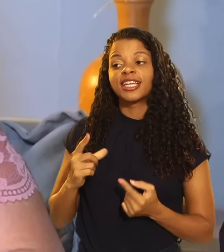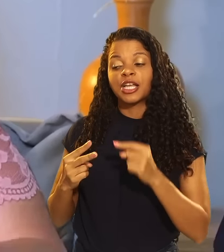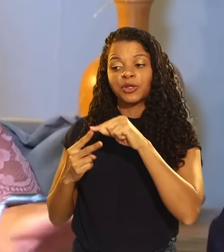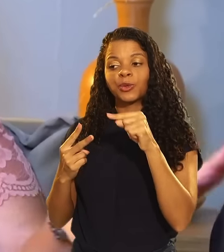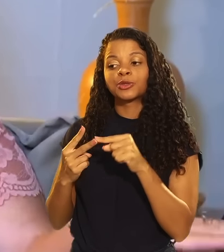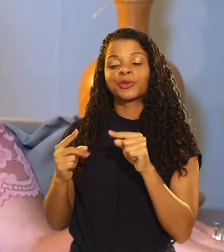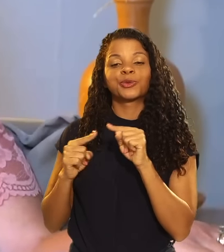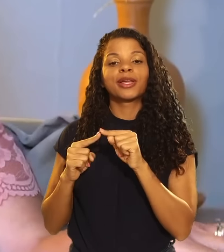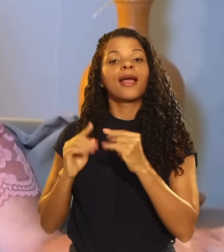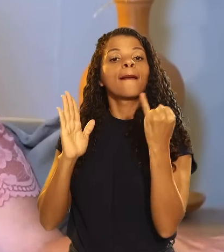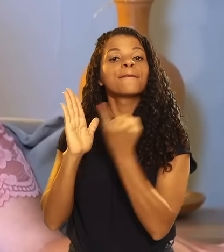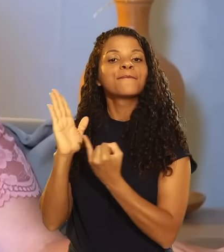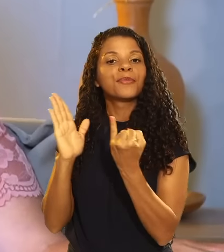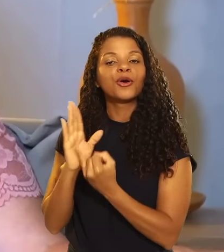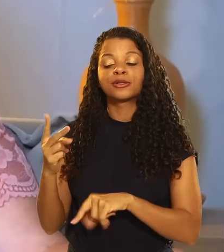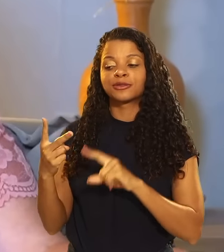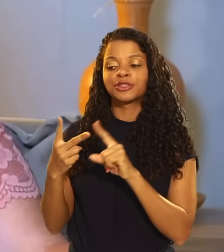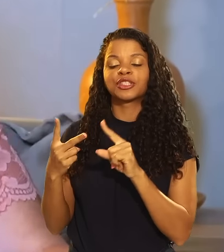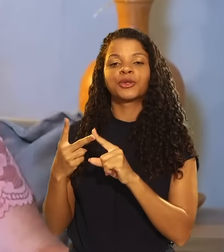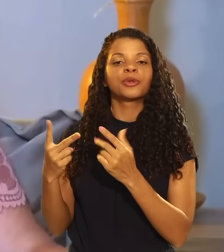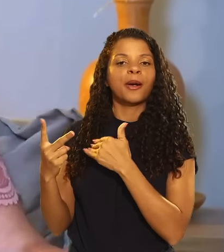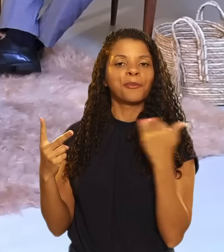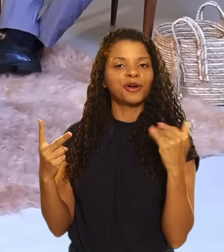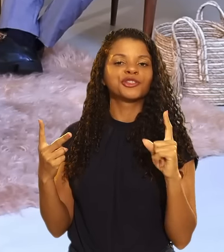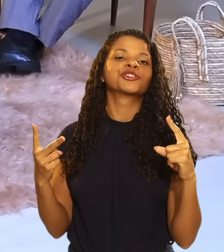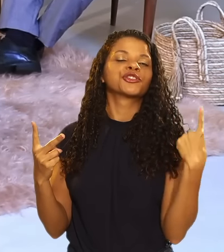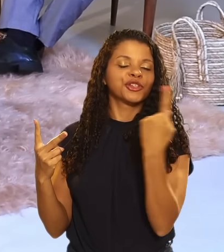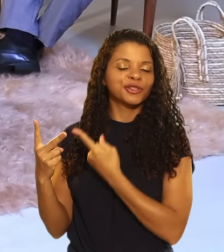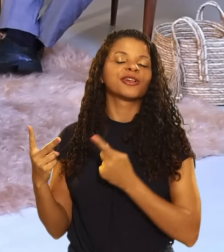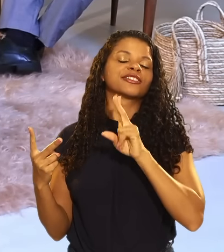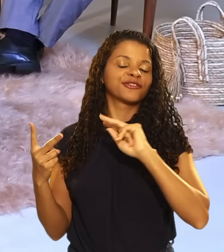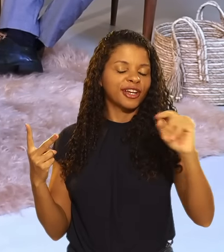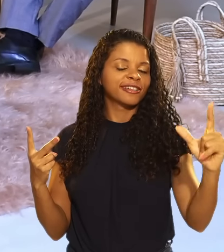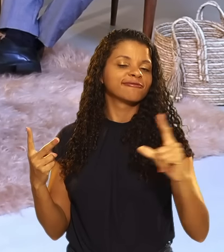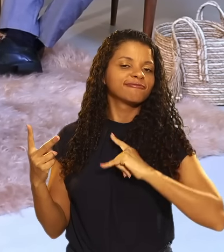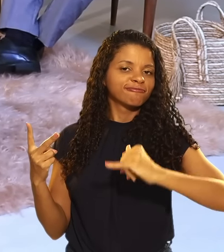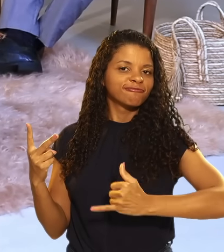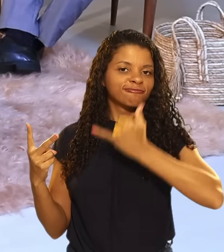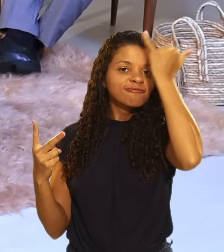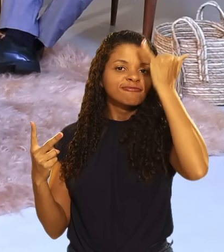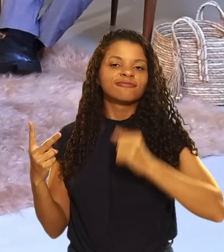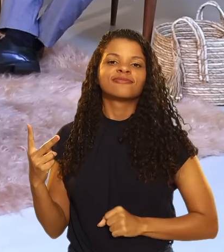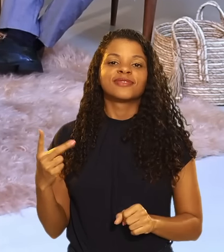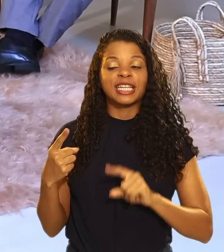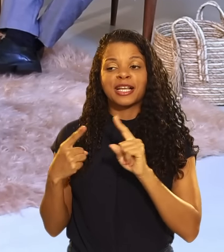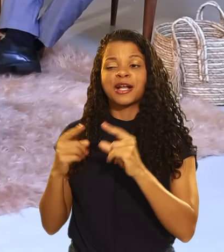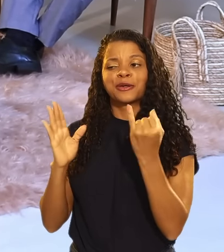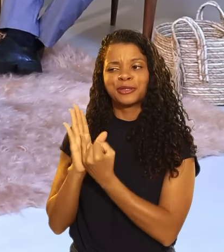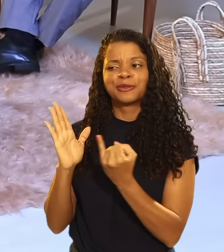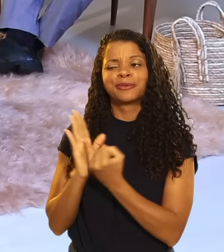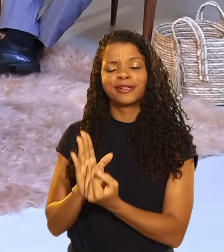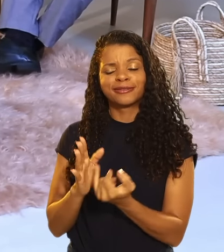da morte. Aí eu falo assim, calma que da morte Jesus já nos livrou, mas dos impostos eu não conhecia ainda quem nos